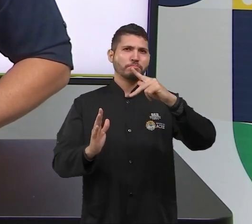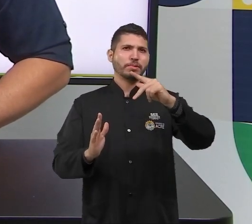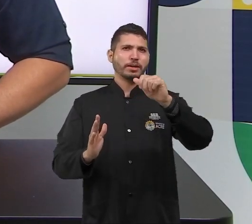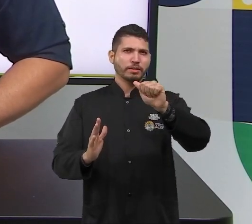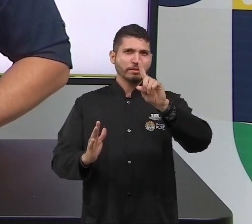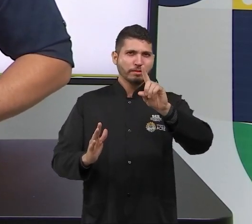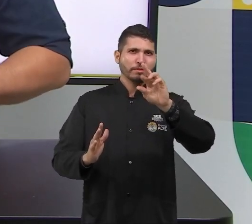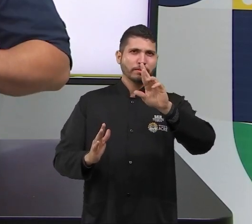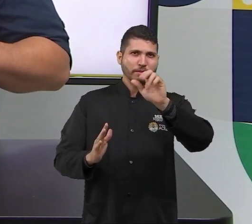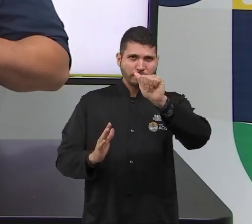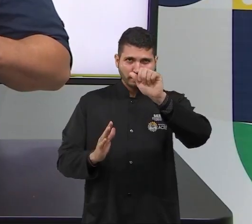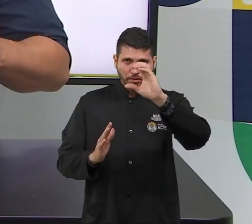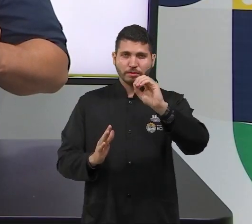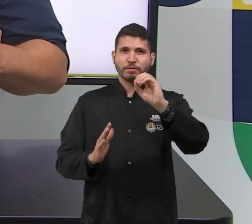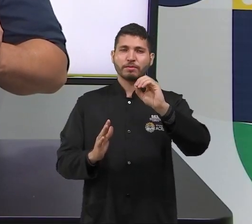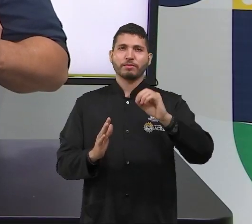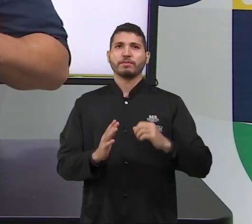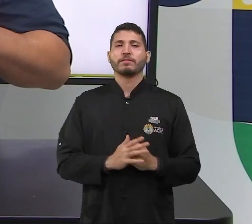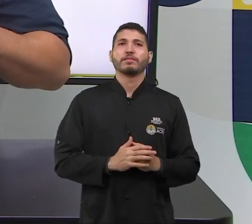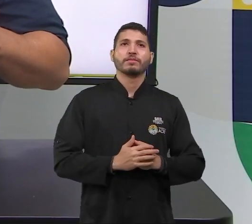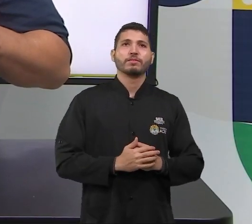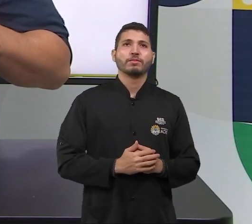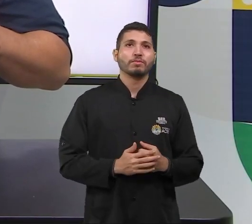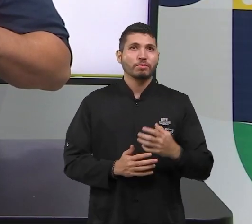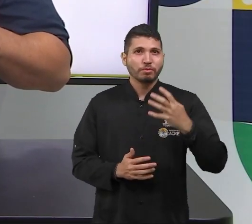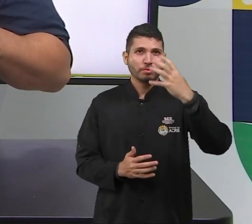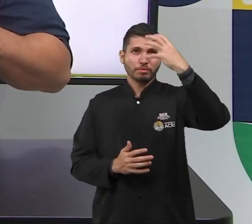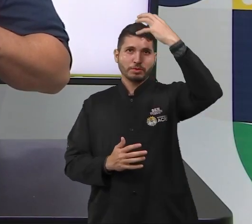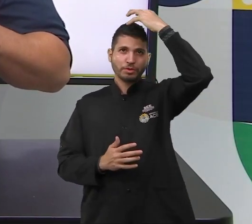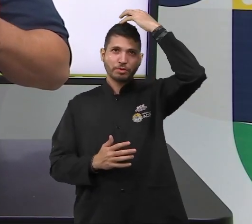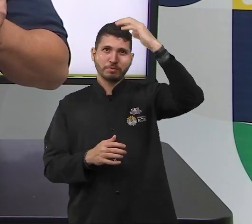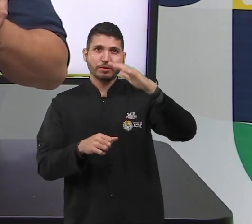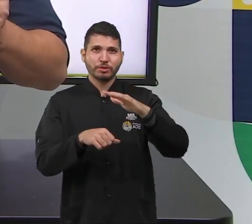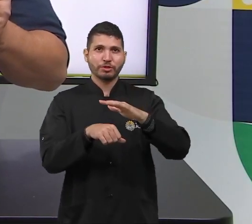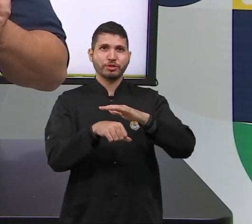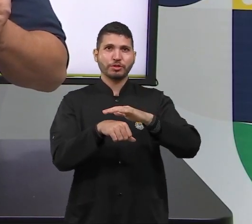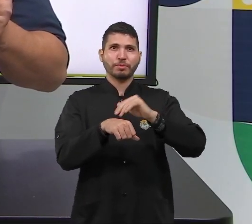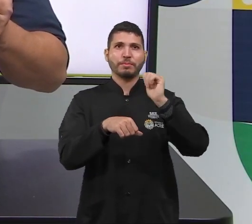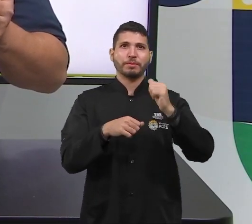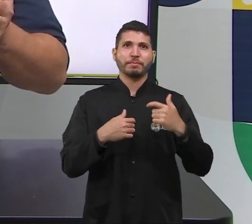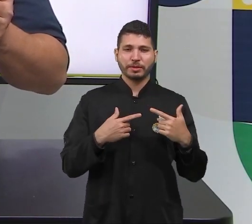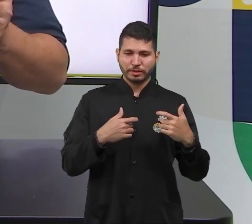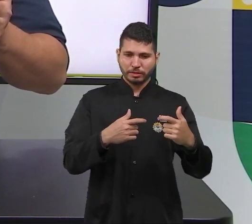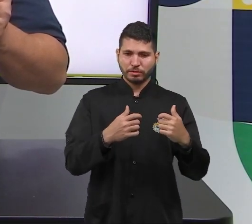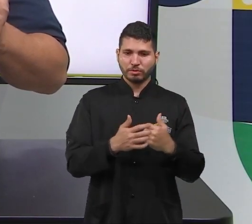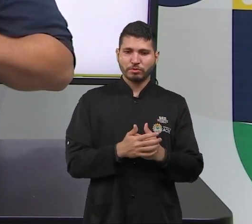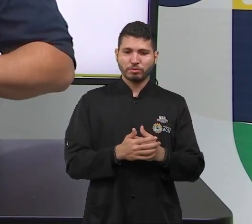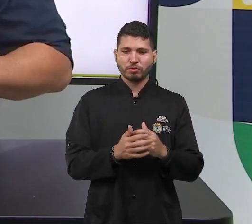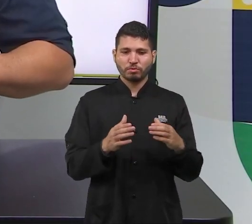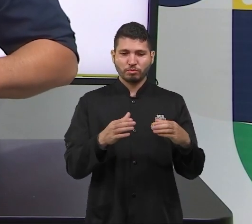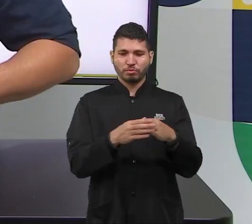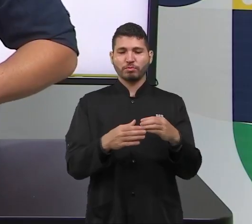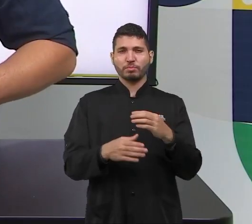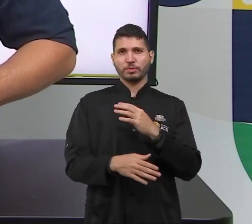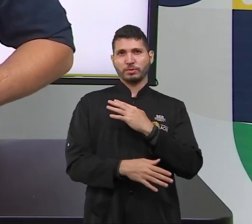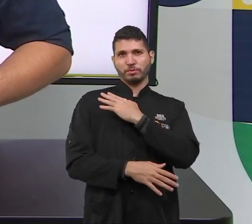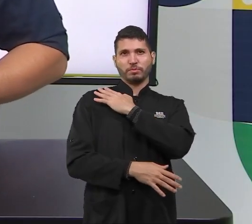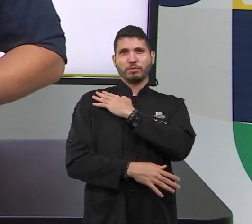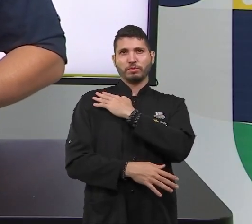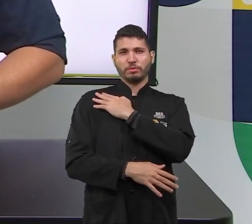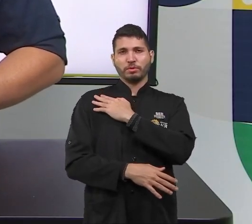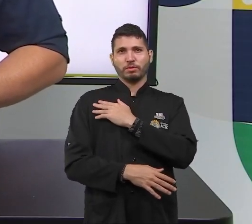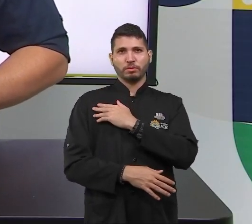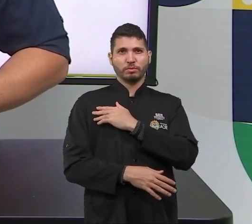força militar, o rei vai convocar o exército, que passa a ser remunerado. Tá? E se não